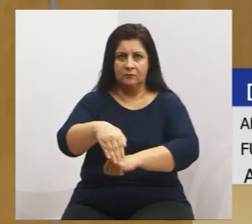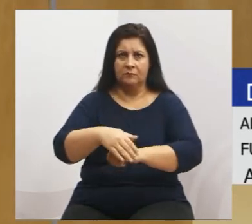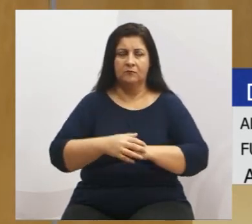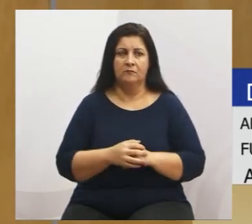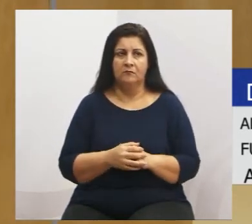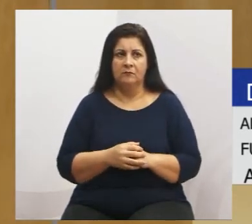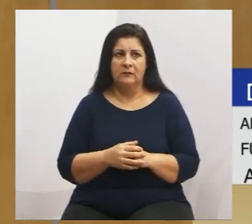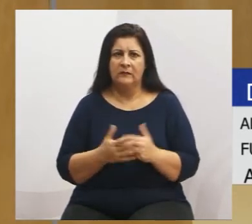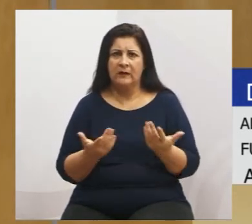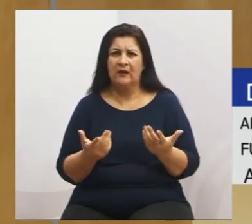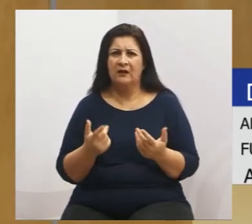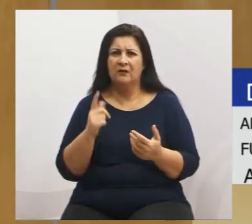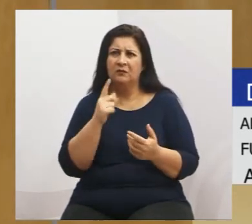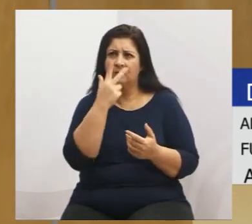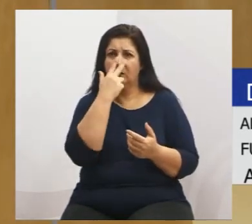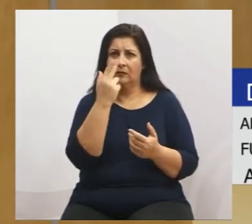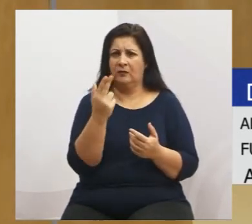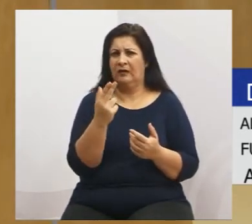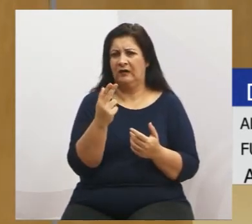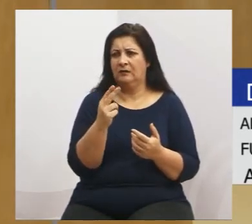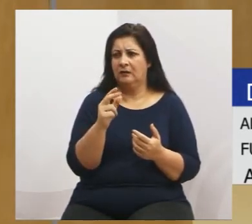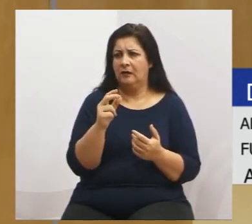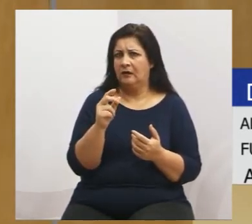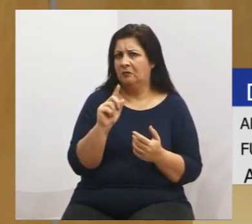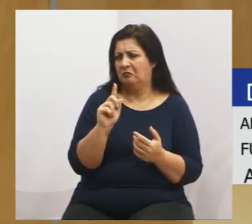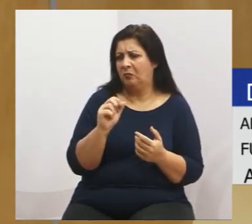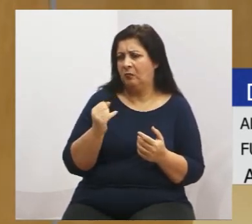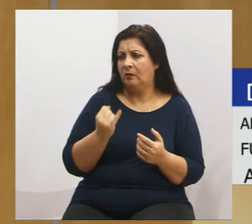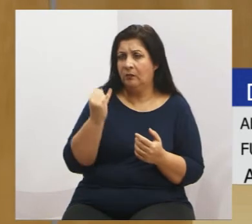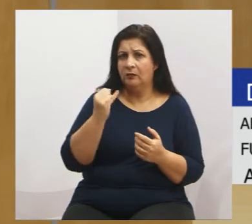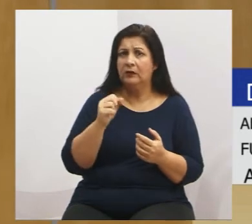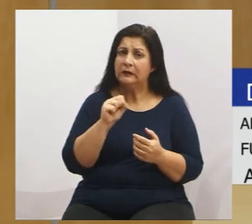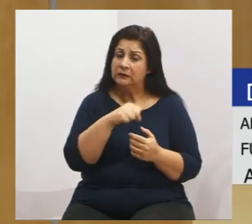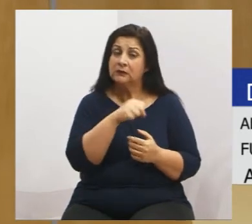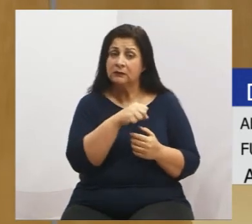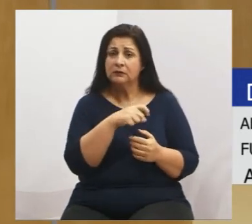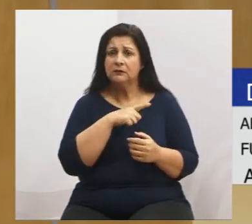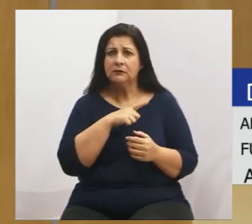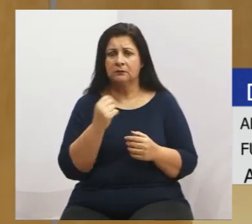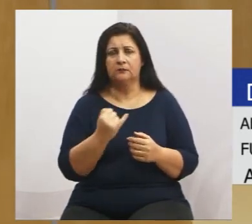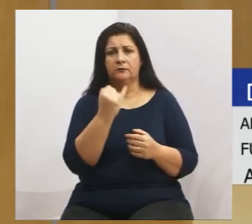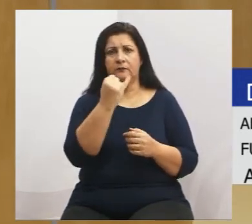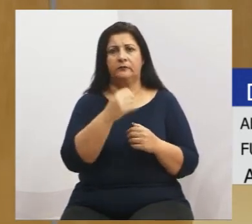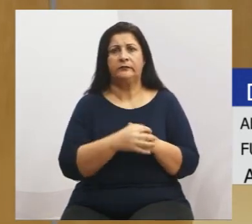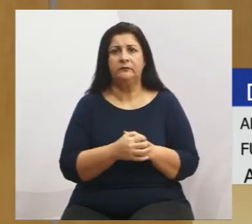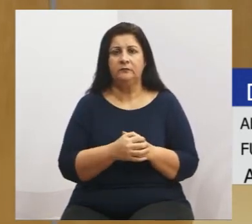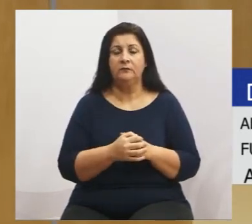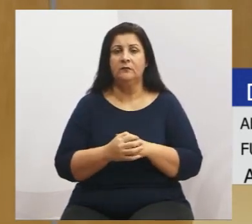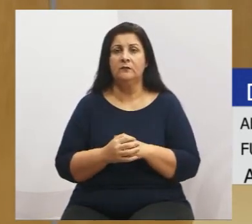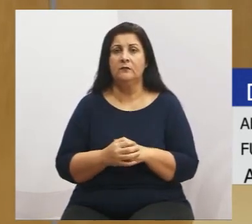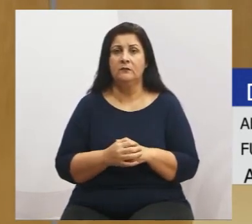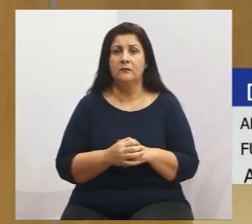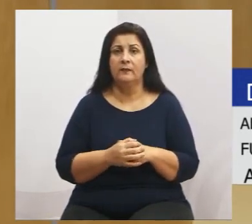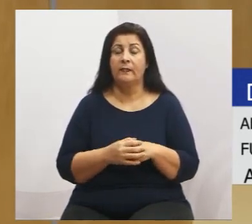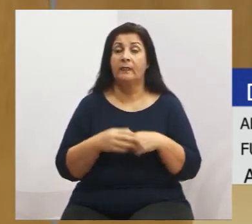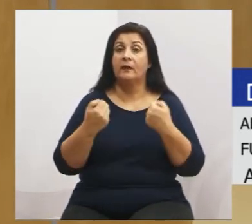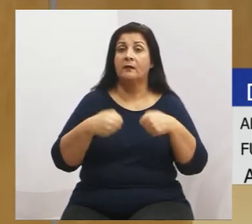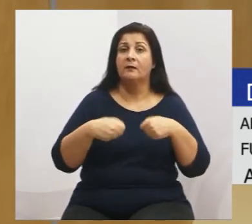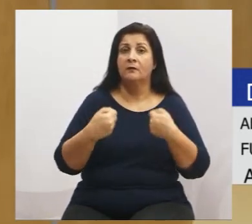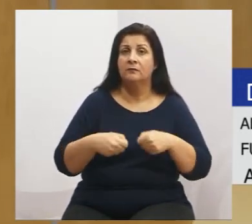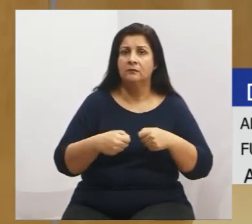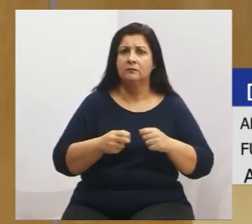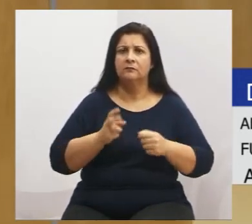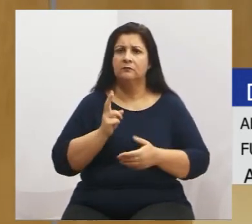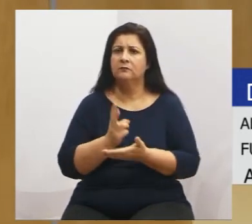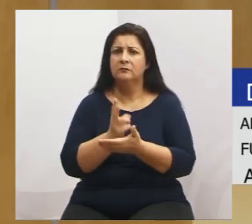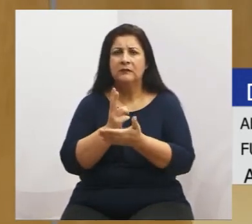seja um projeto insignificante. Não, eu acho que é um projeto que você tende a colocar